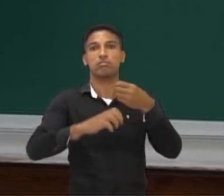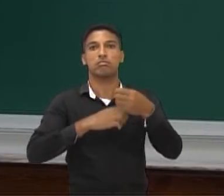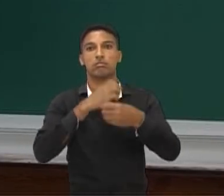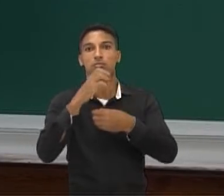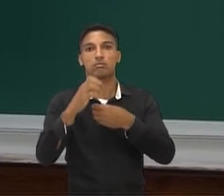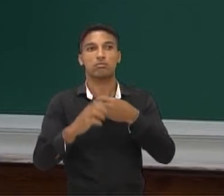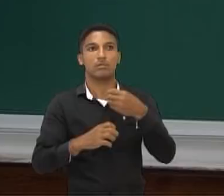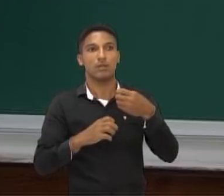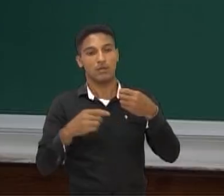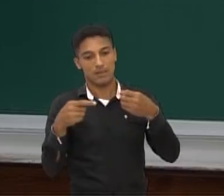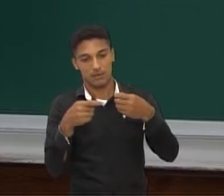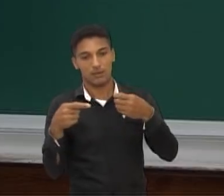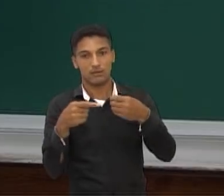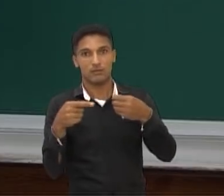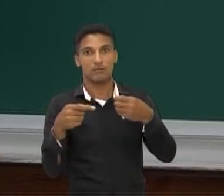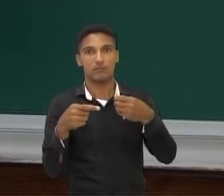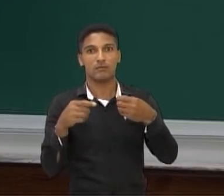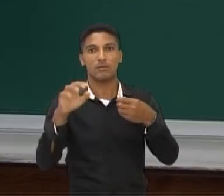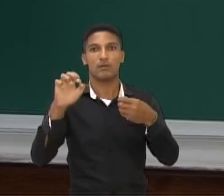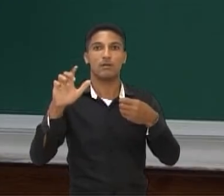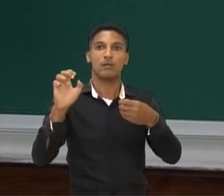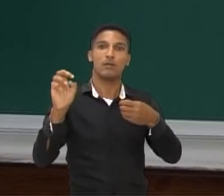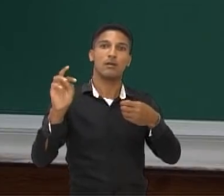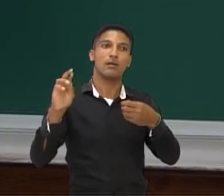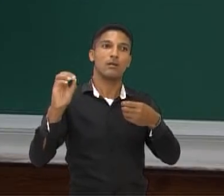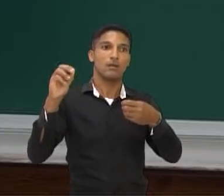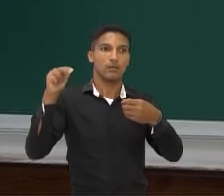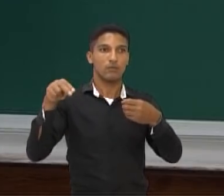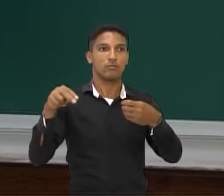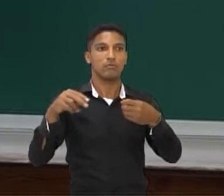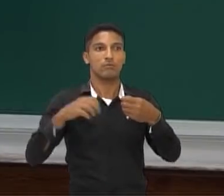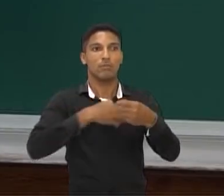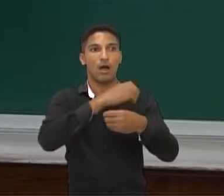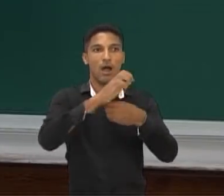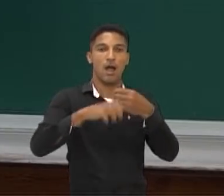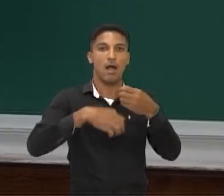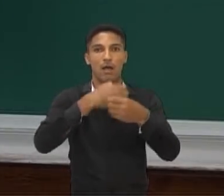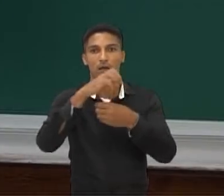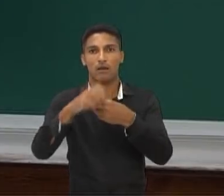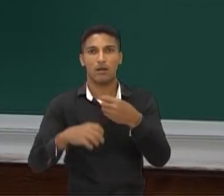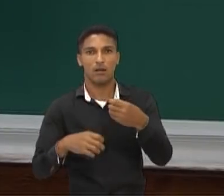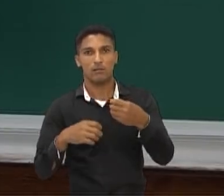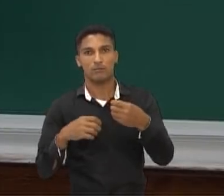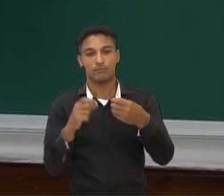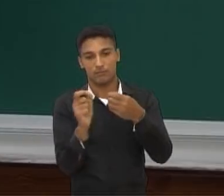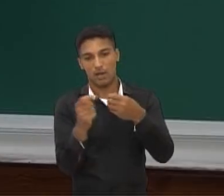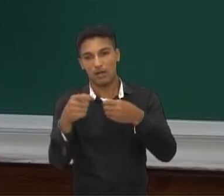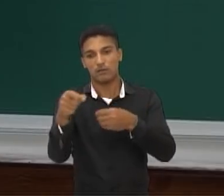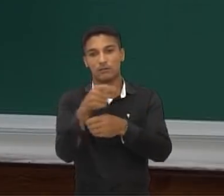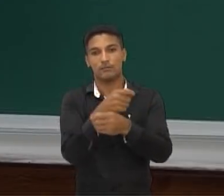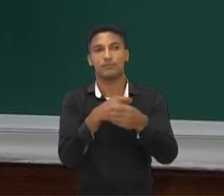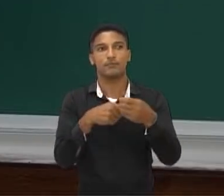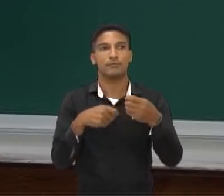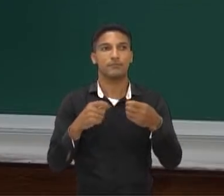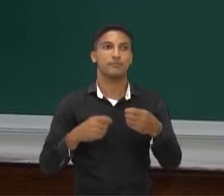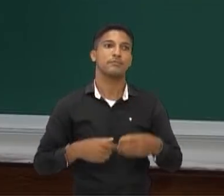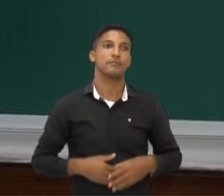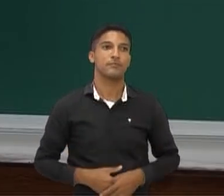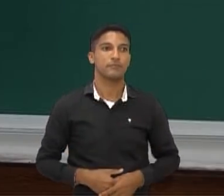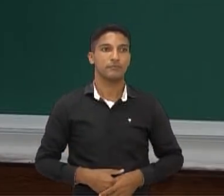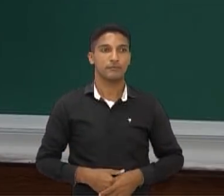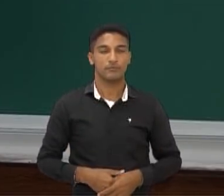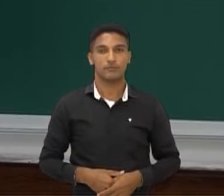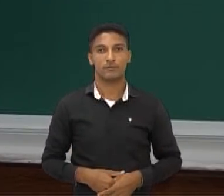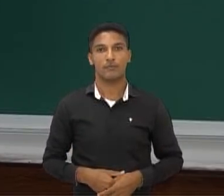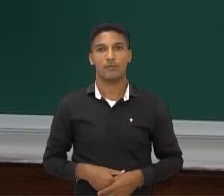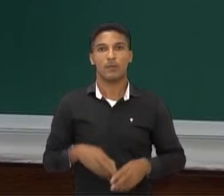positiva e ao redor nós temos os elétrons grudados, incrustados no átomo. Lembre-se, por isso